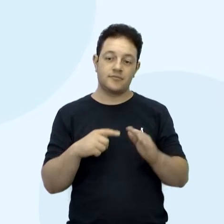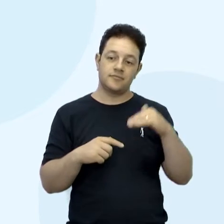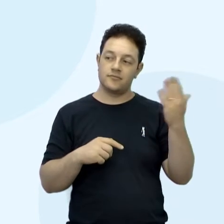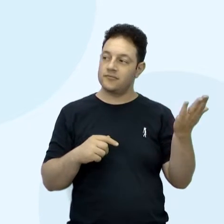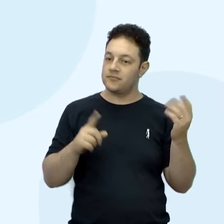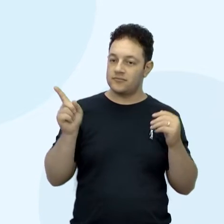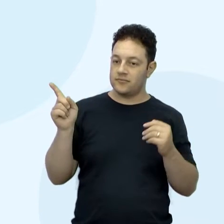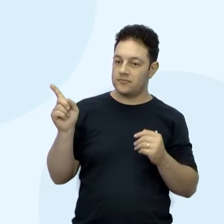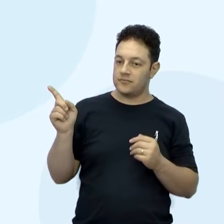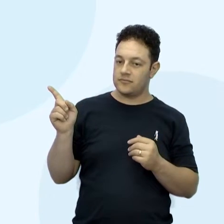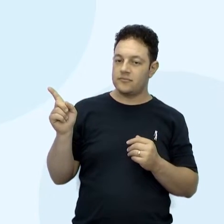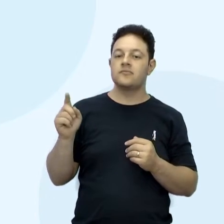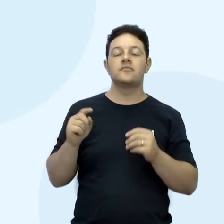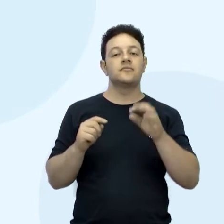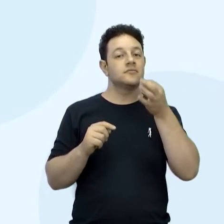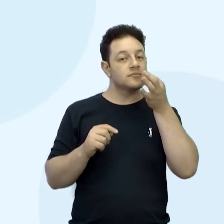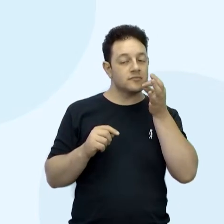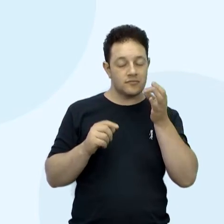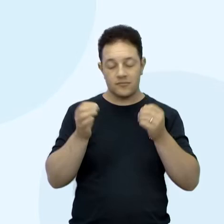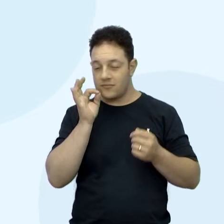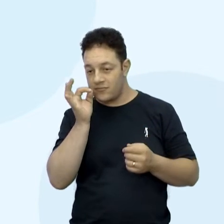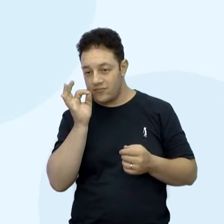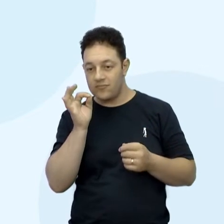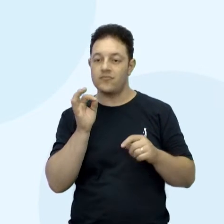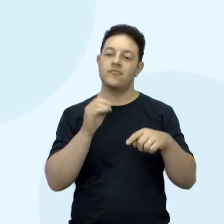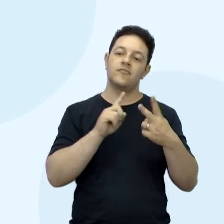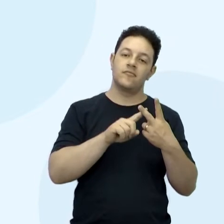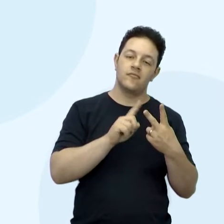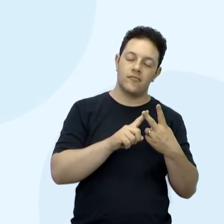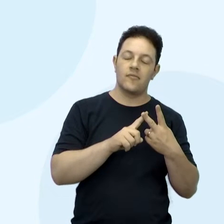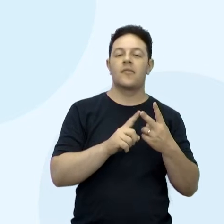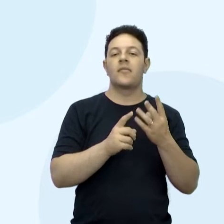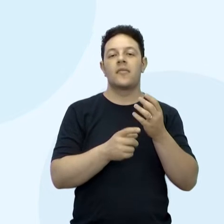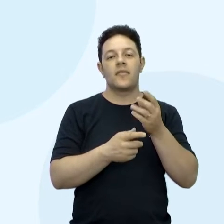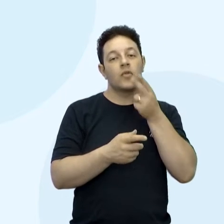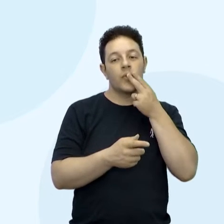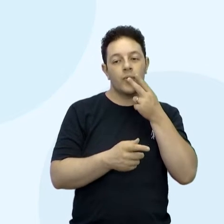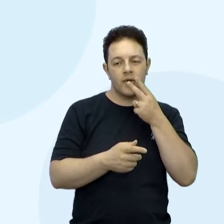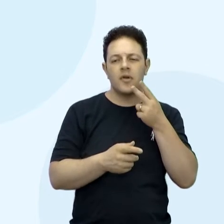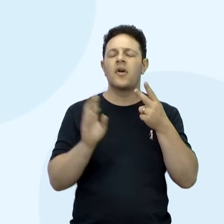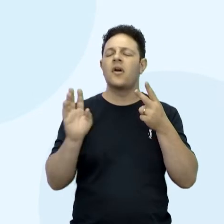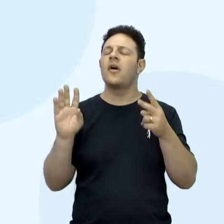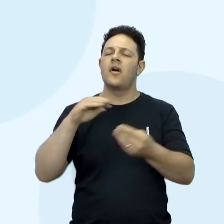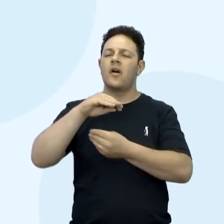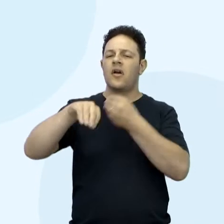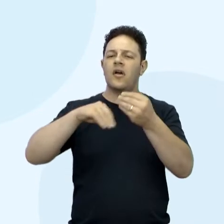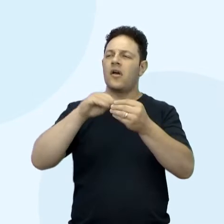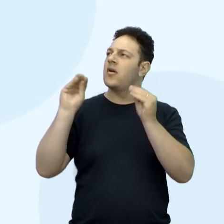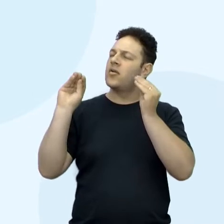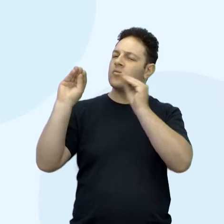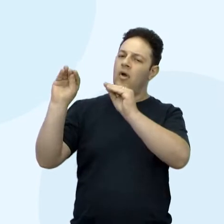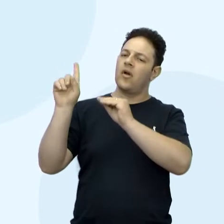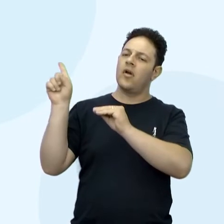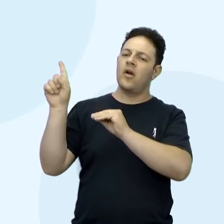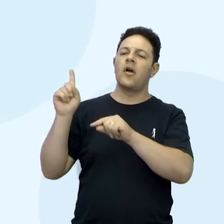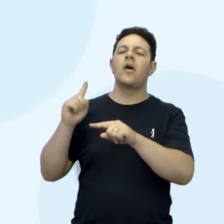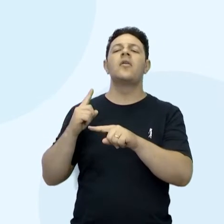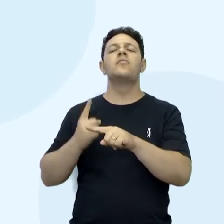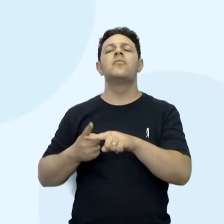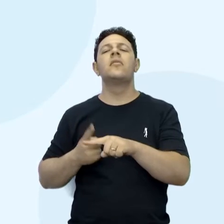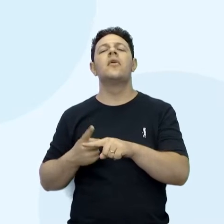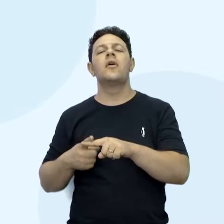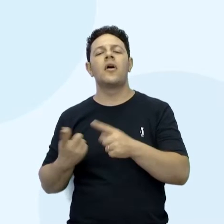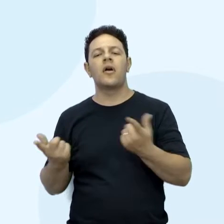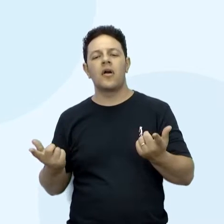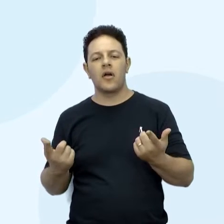e o café, né? Que estão aí representados na bandeira imperial. Por que eles estão representados nessa bandeira imperial e também